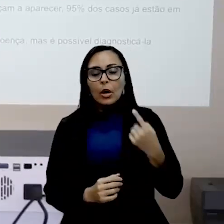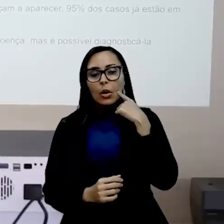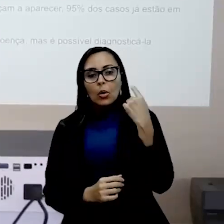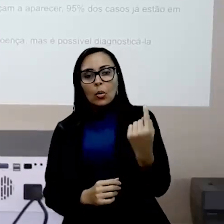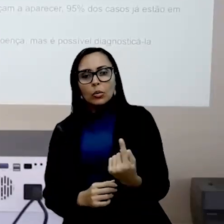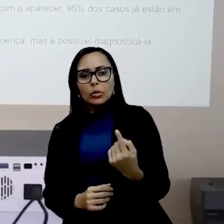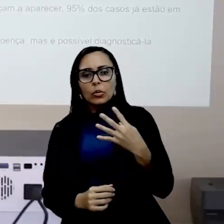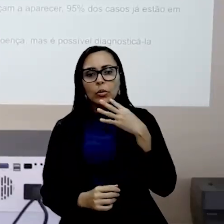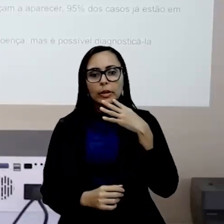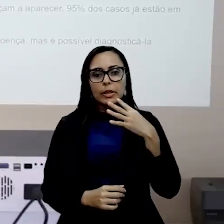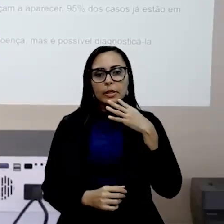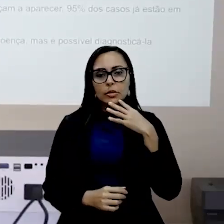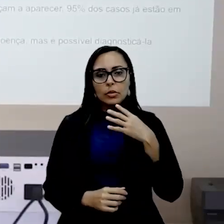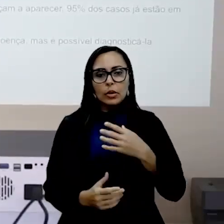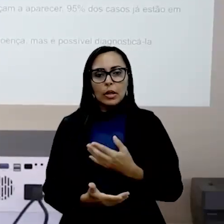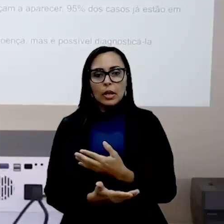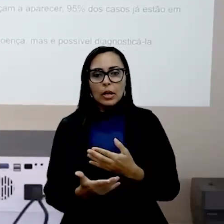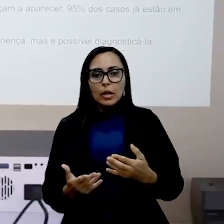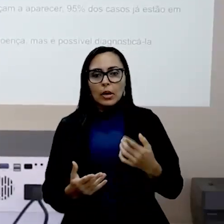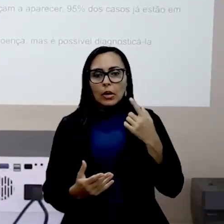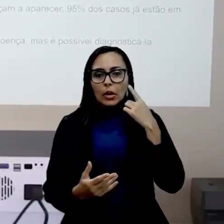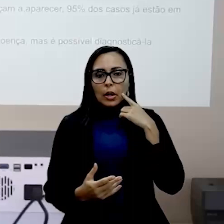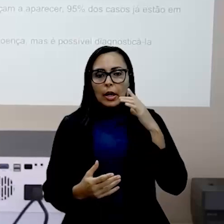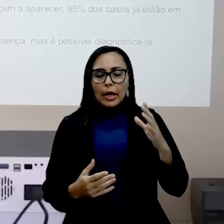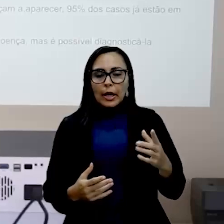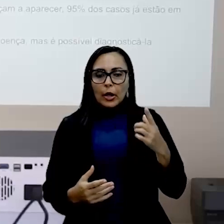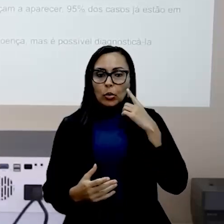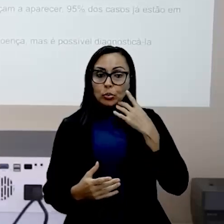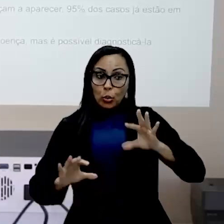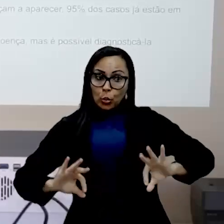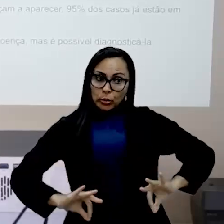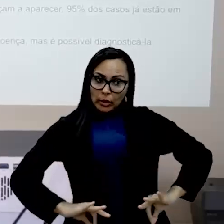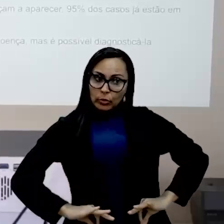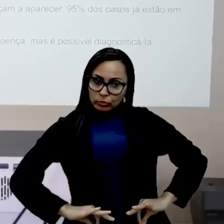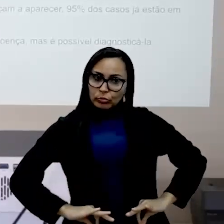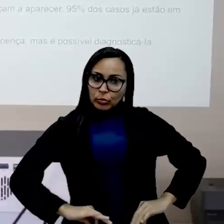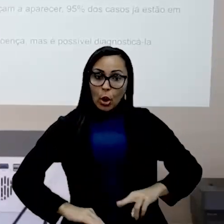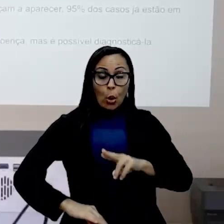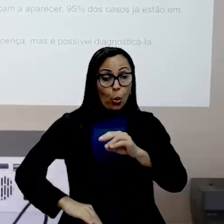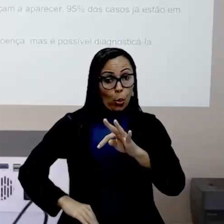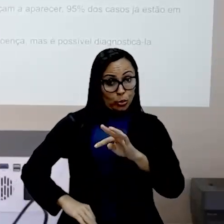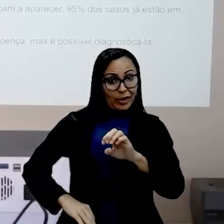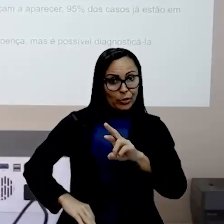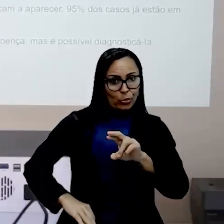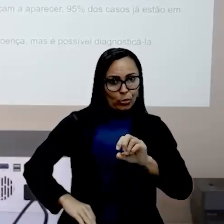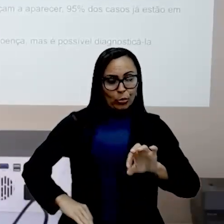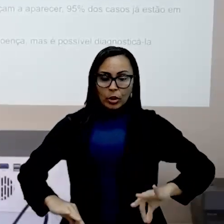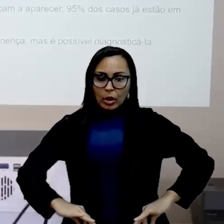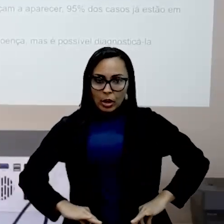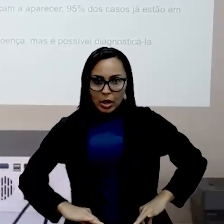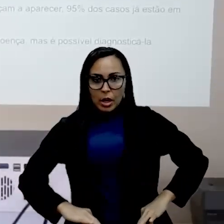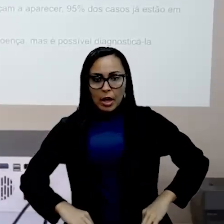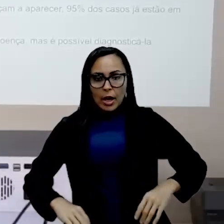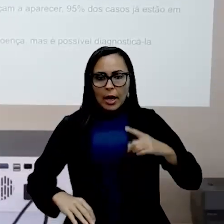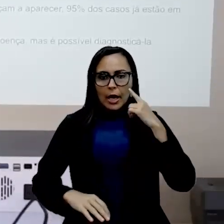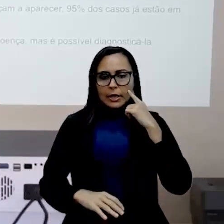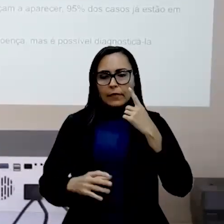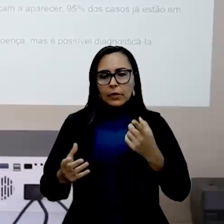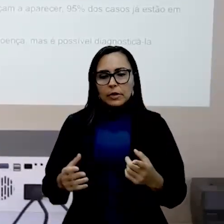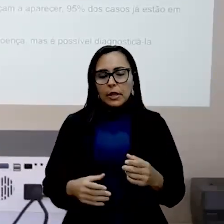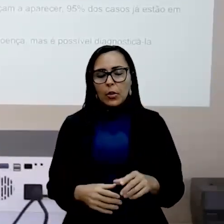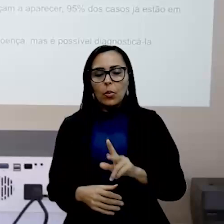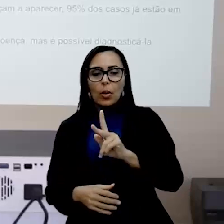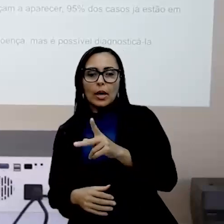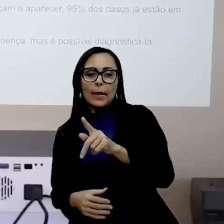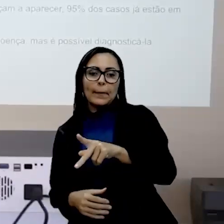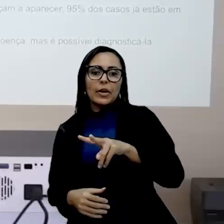são preveníveis é o do colo do útero, né? Você vai ao seu ginecologista e faz a prevenção, detecta lá o HPV e trata,